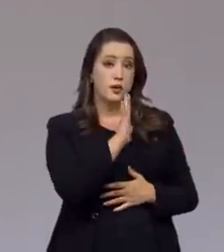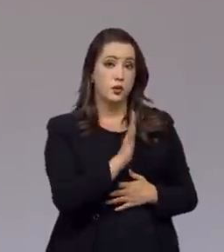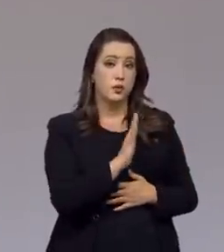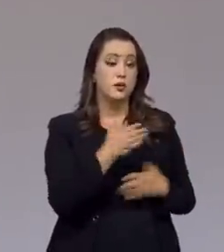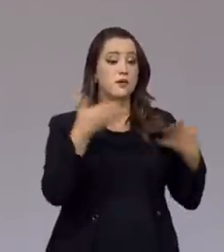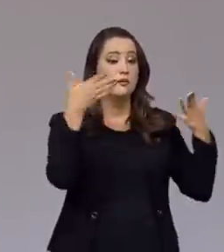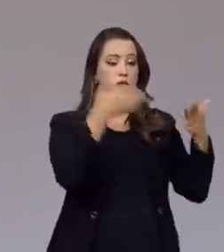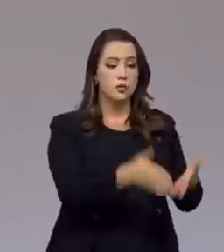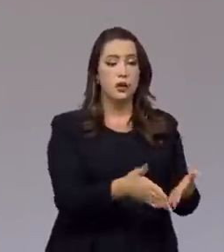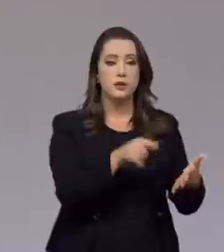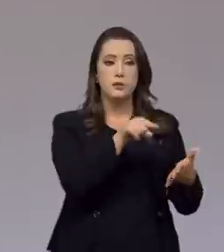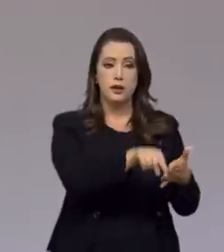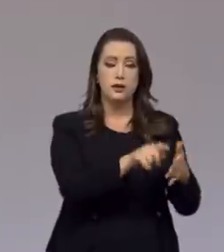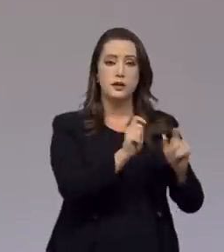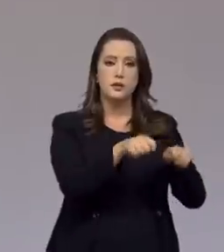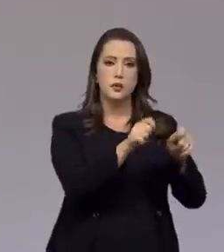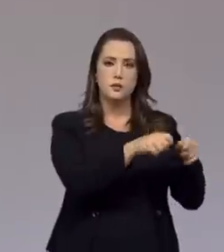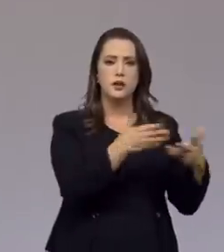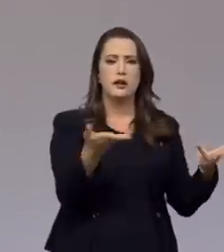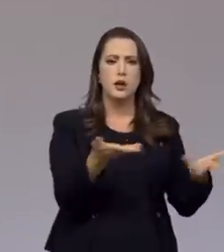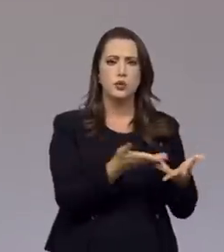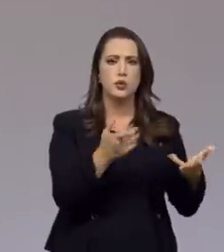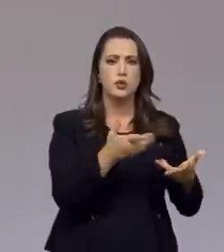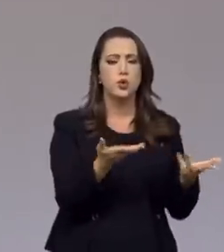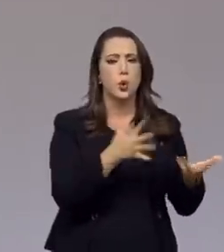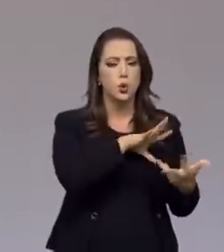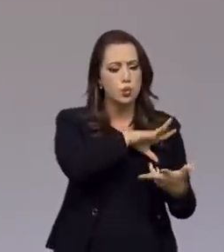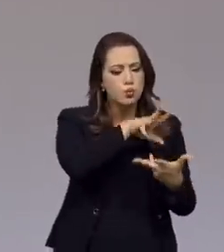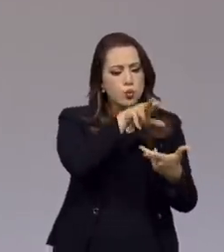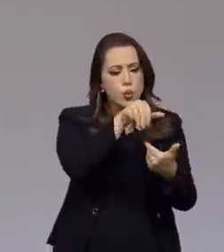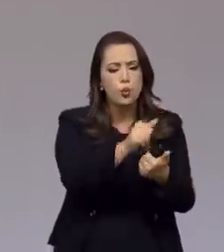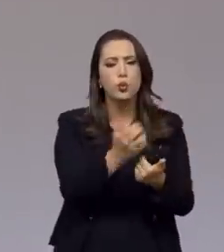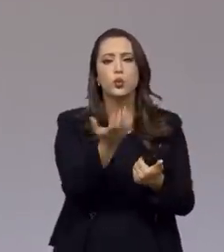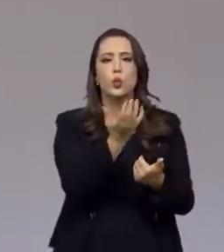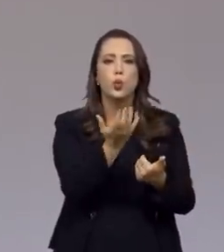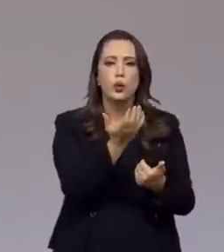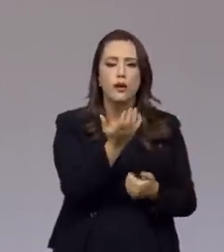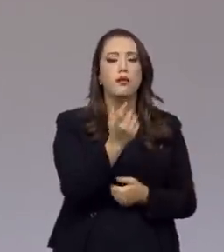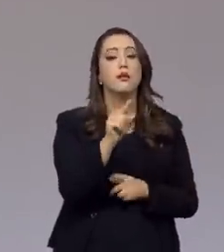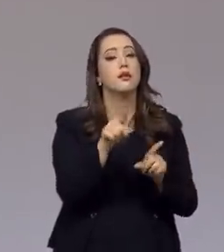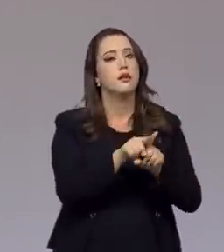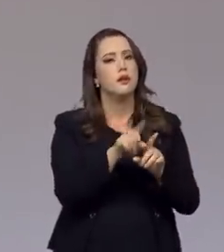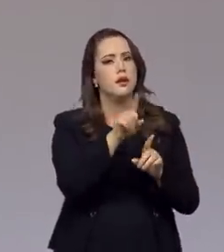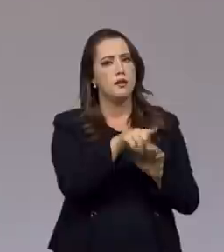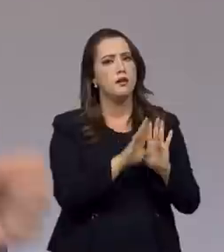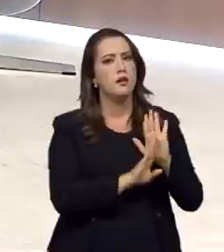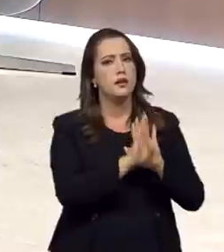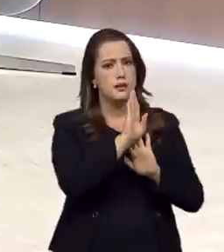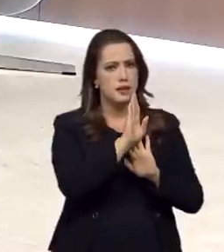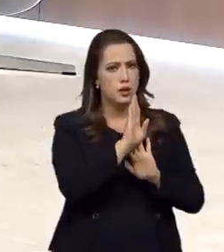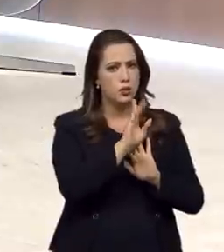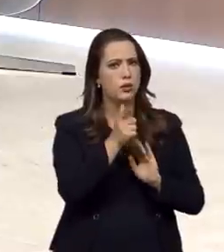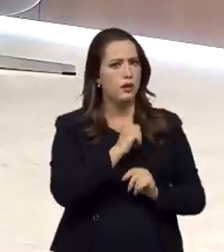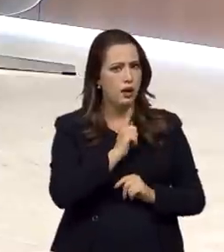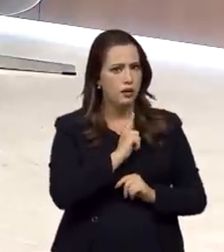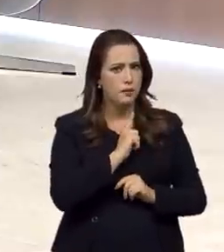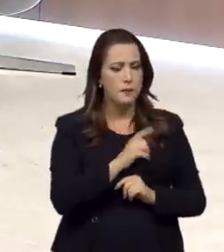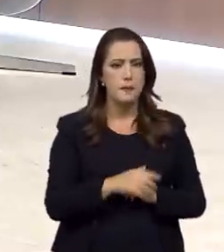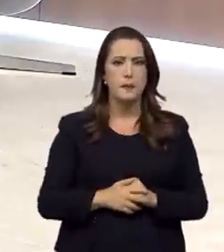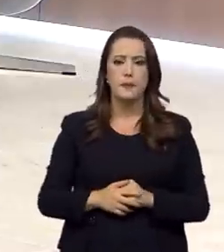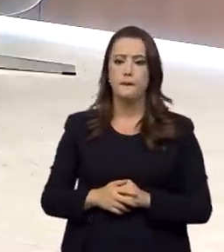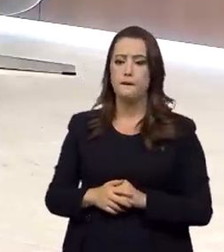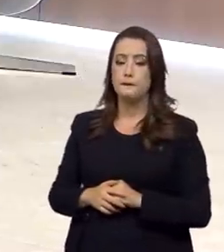desse mercado de carbono que agora passa a ser Mundial é crescente tá que sido isso Olá